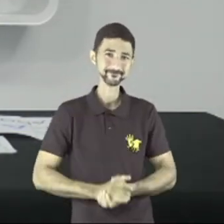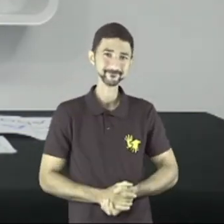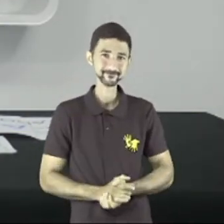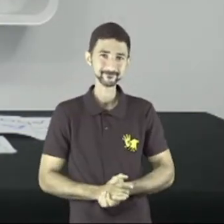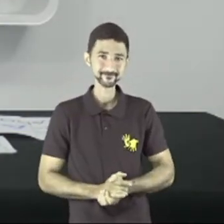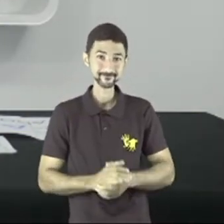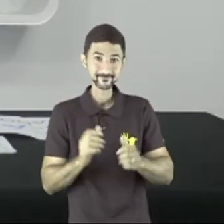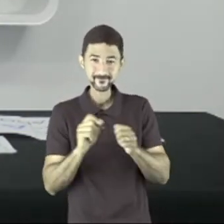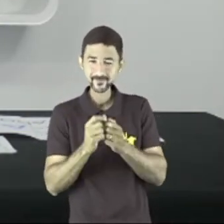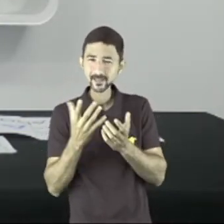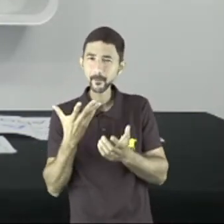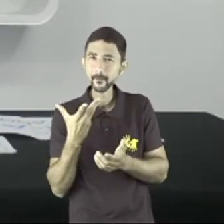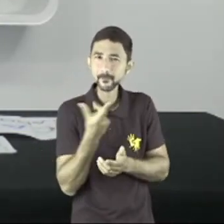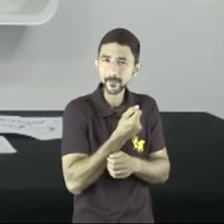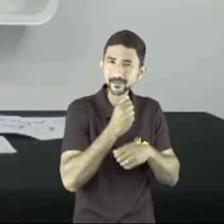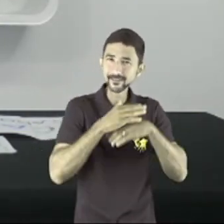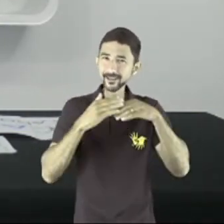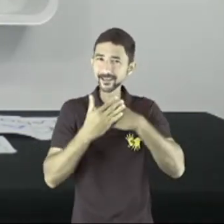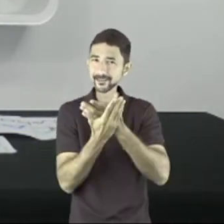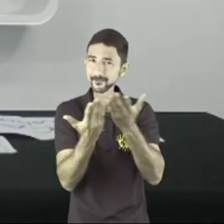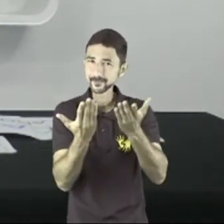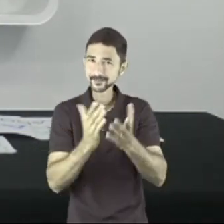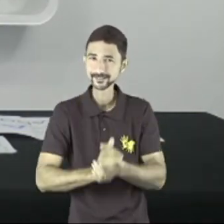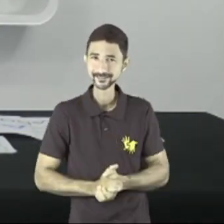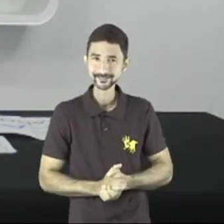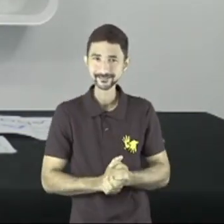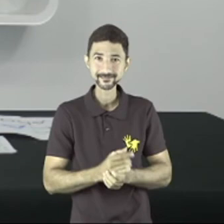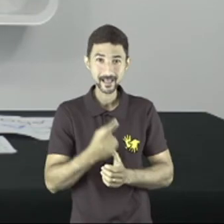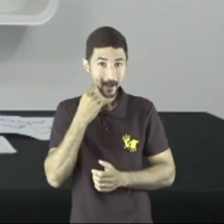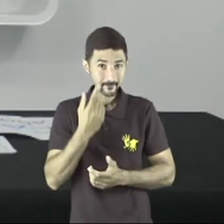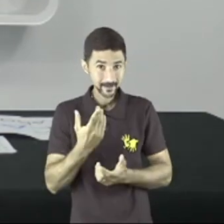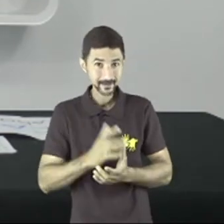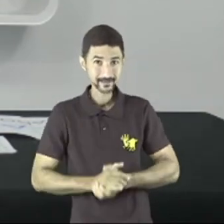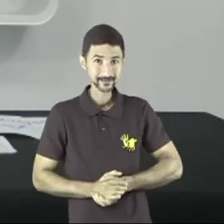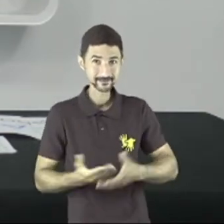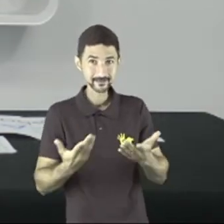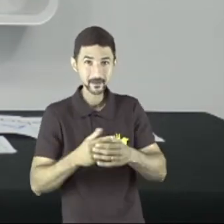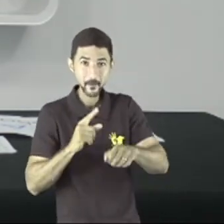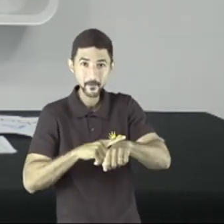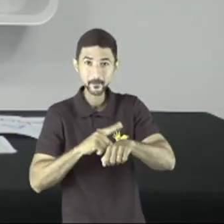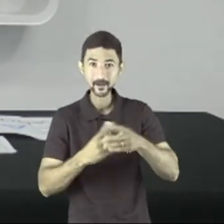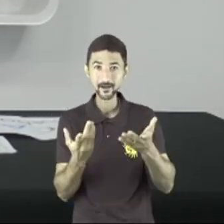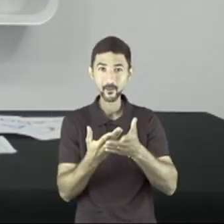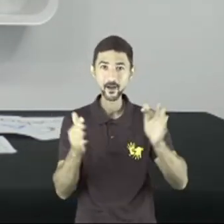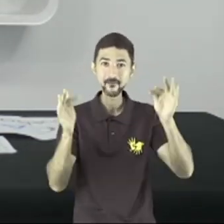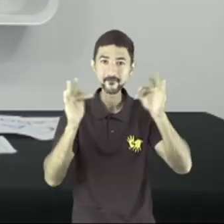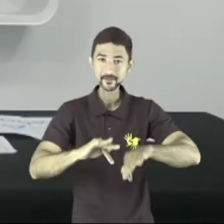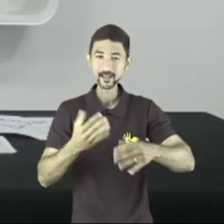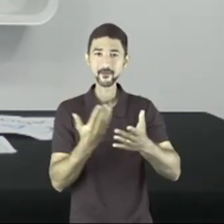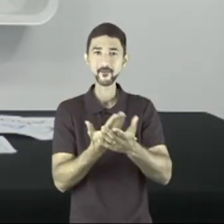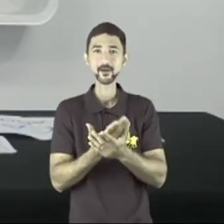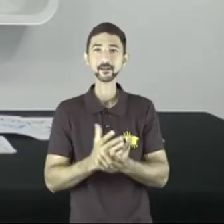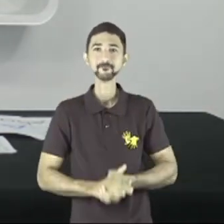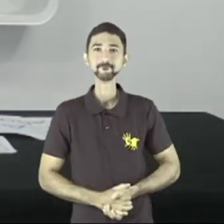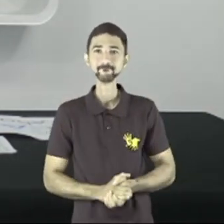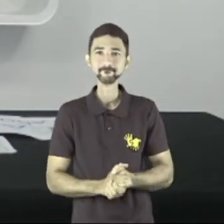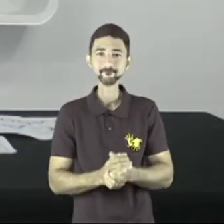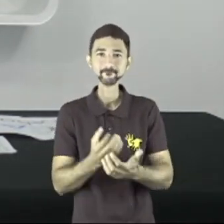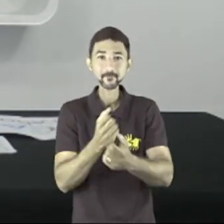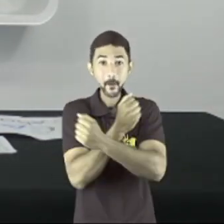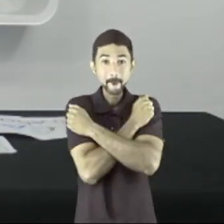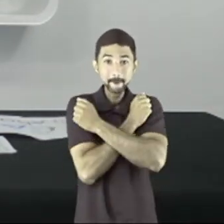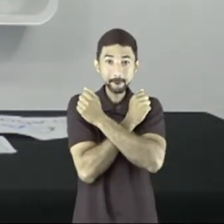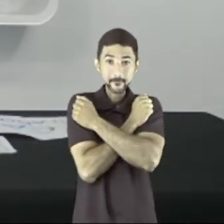crianças. Ela foi feita com muito carinho para você. Viu? Neste momento, eu encerro a nossa aula. Deixo aqui o